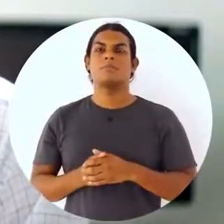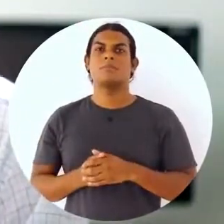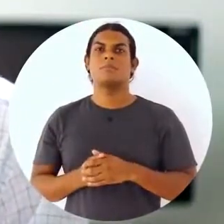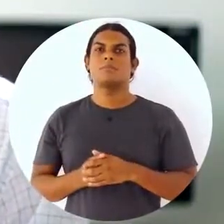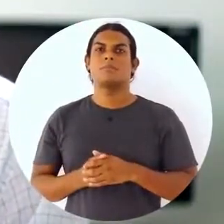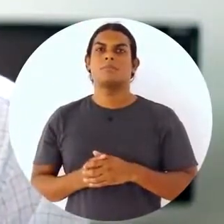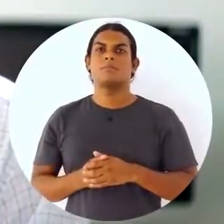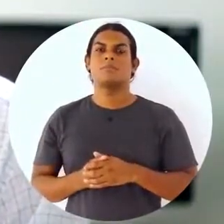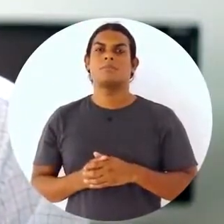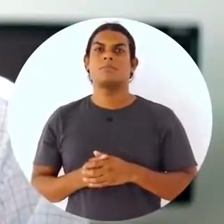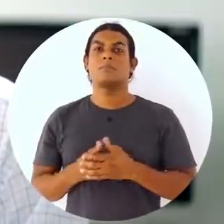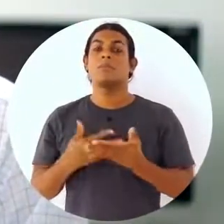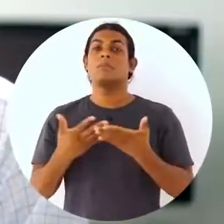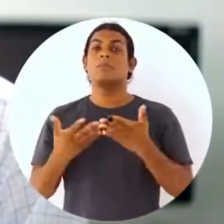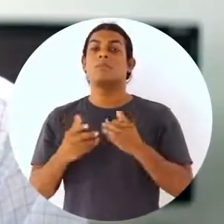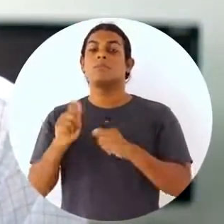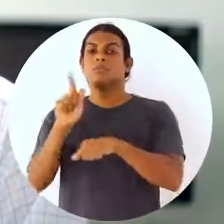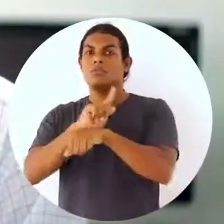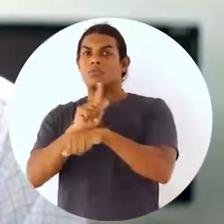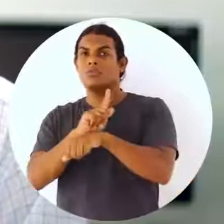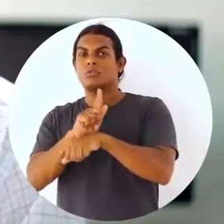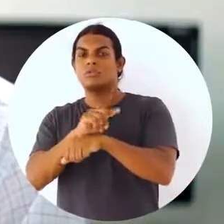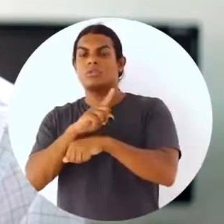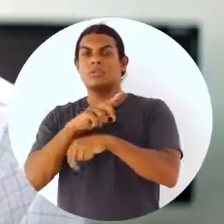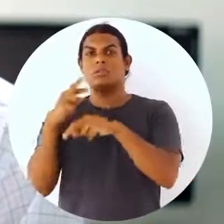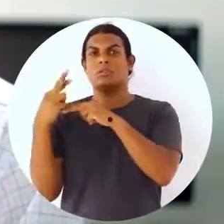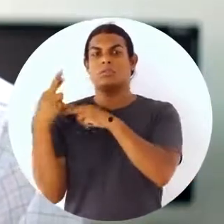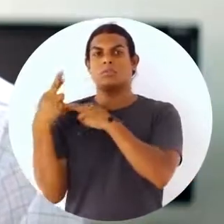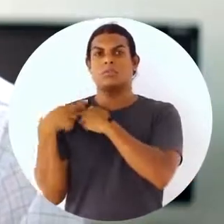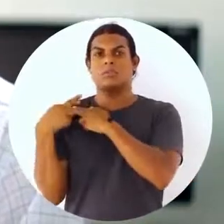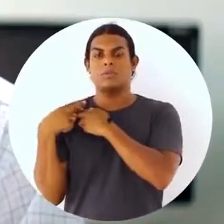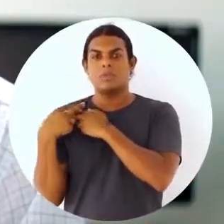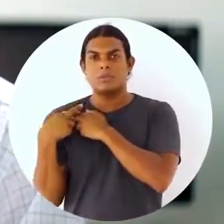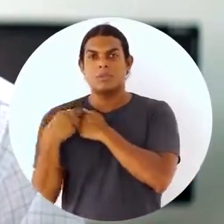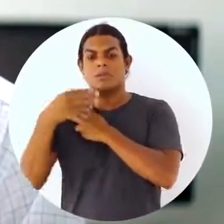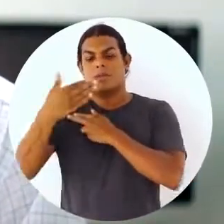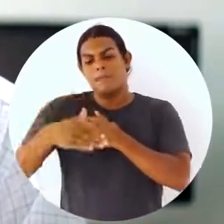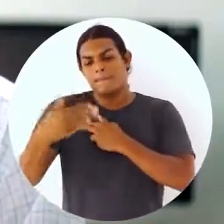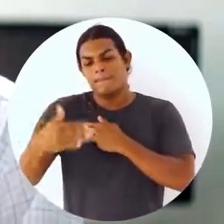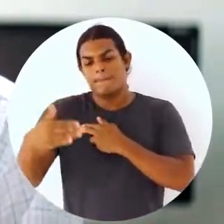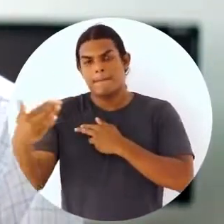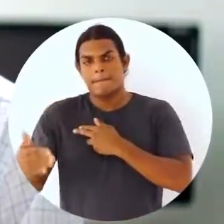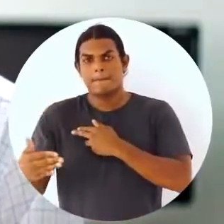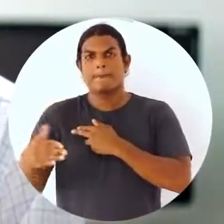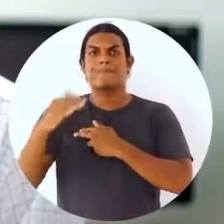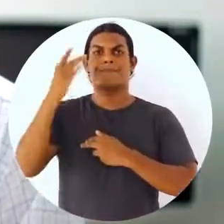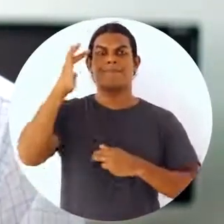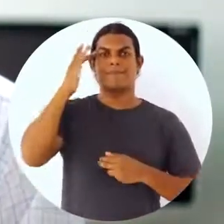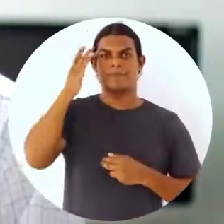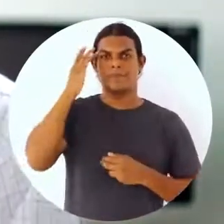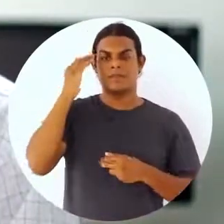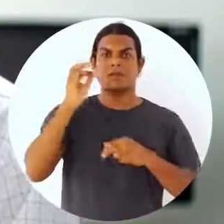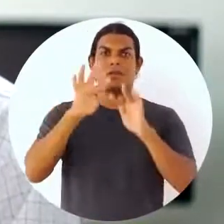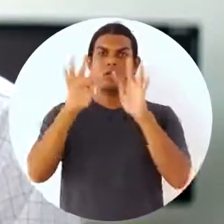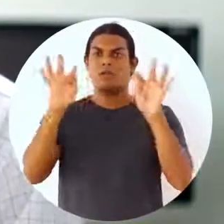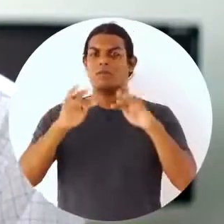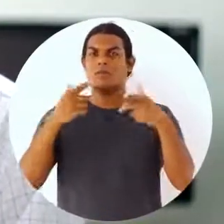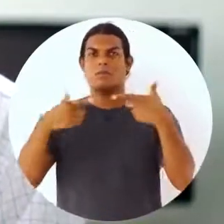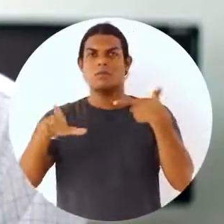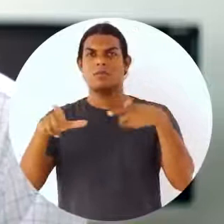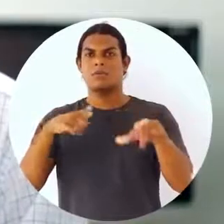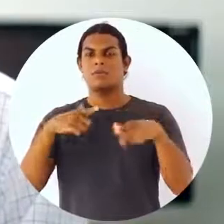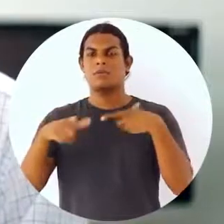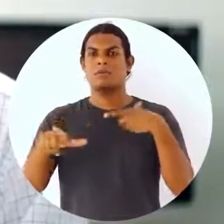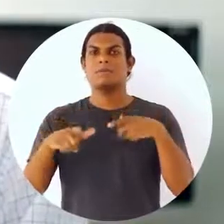Então, o gestor tinha o trabalho de poder, passo a passo, pensar como as tarefas iam ser desenvolvidas. Nesse momento agora, obviamente